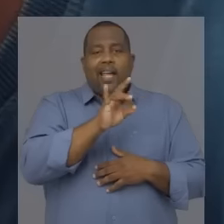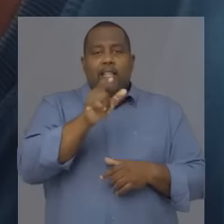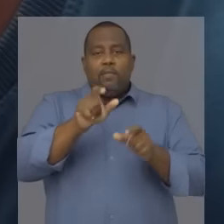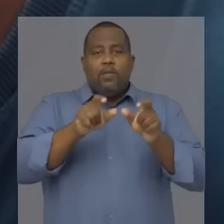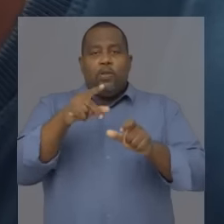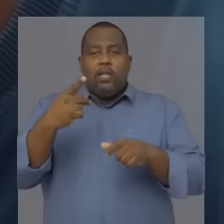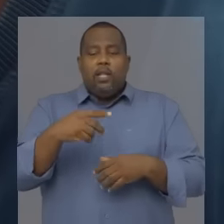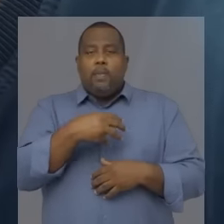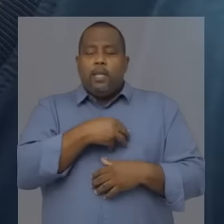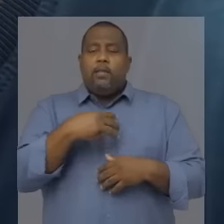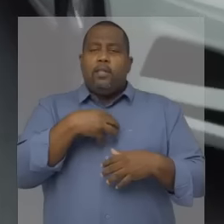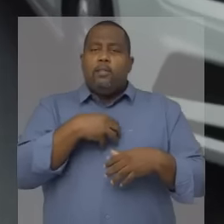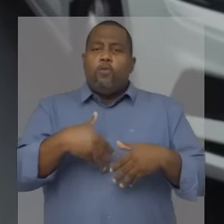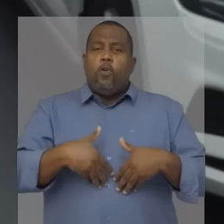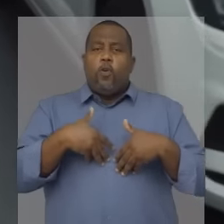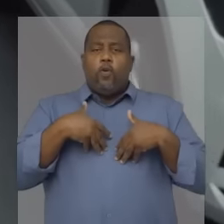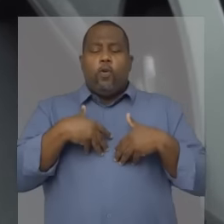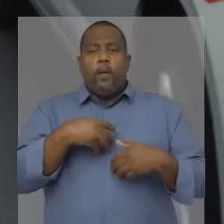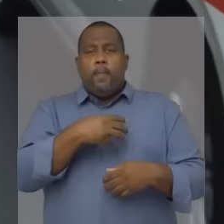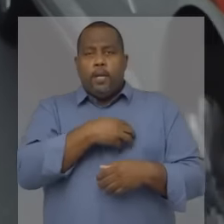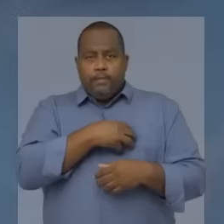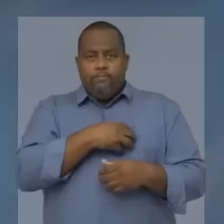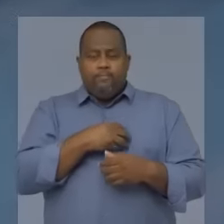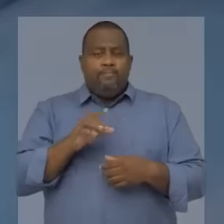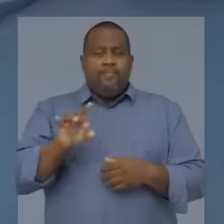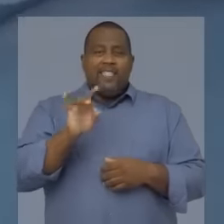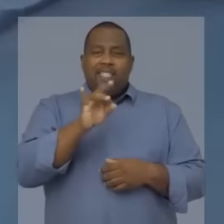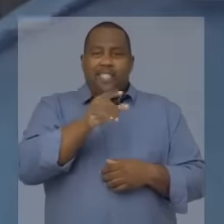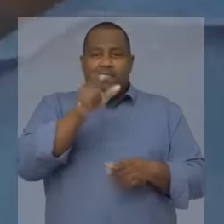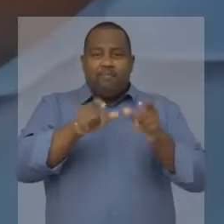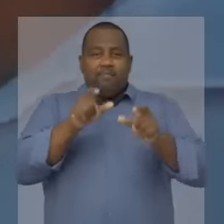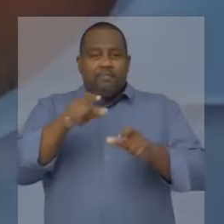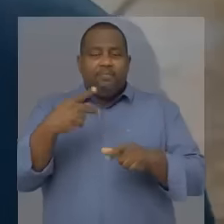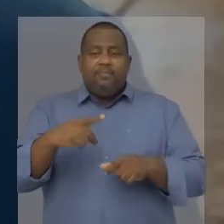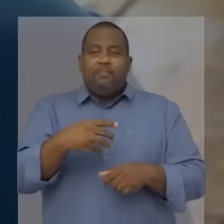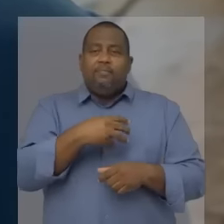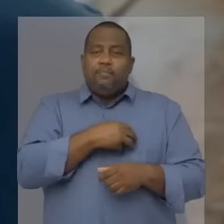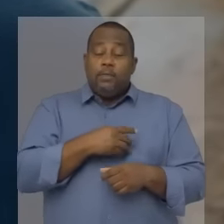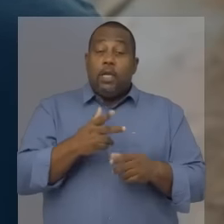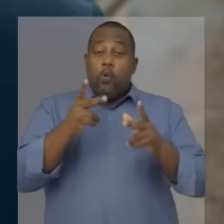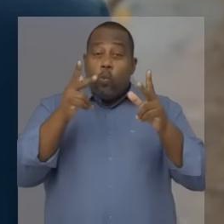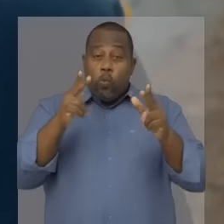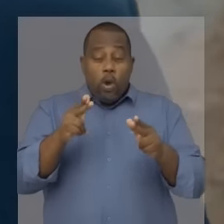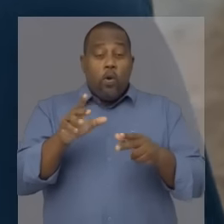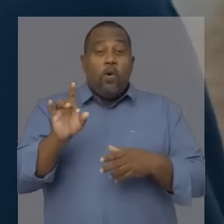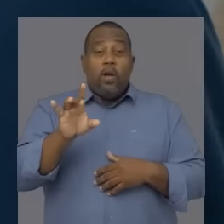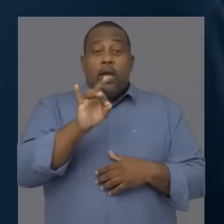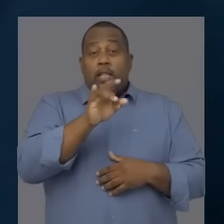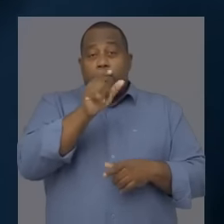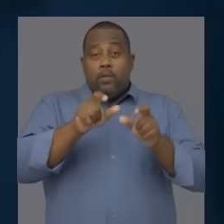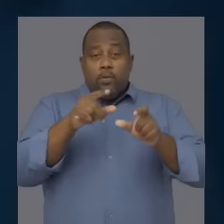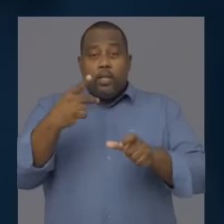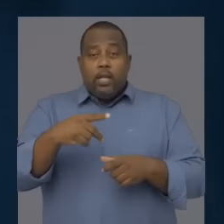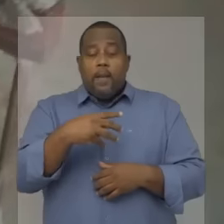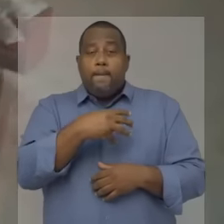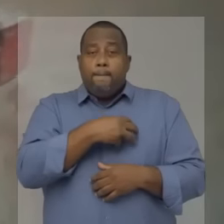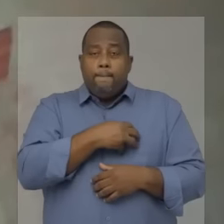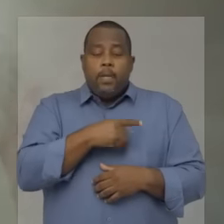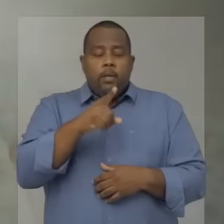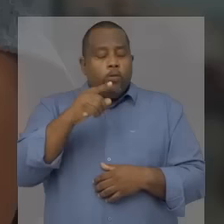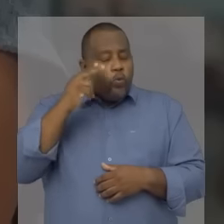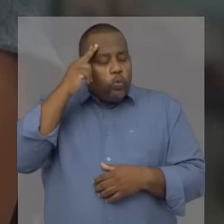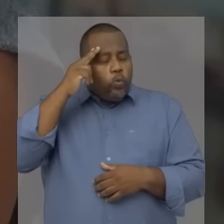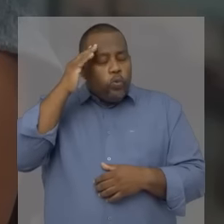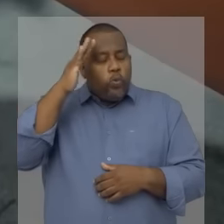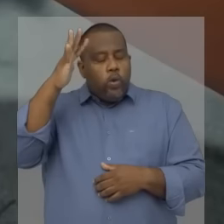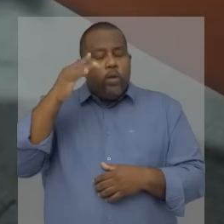tenho orgulho da Bahia, assim como cada baiano. E também, assim como cada baiano, eu sonho em ver a